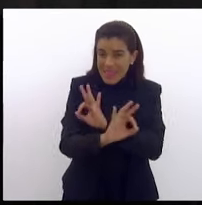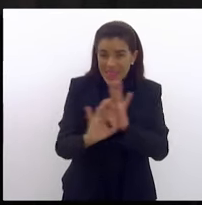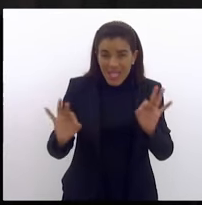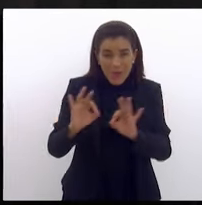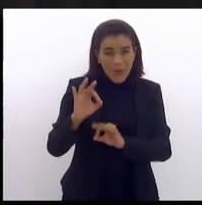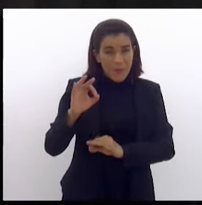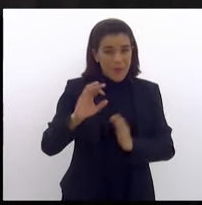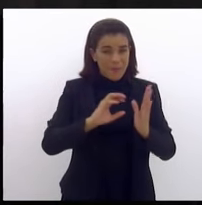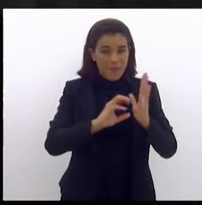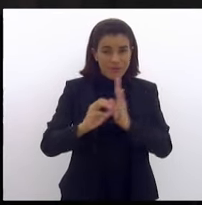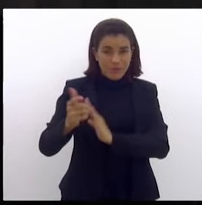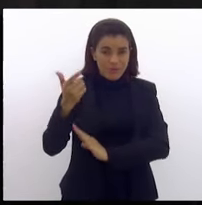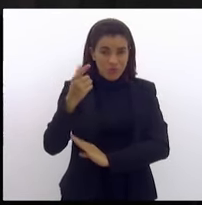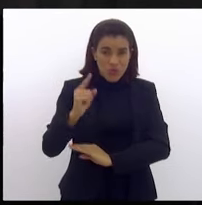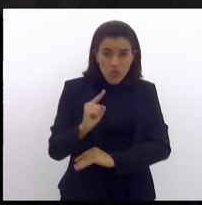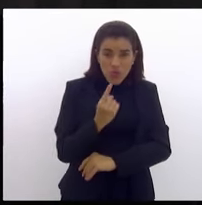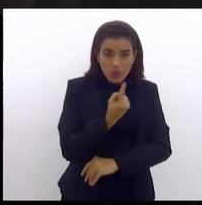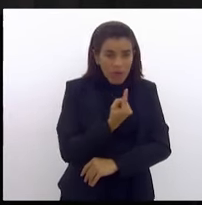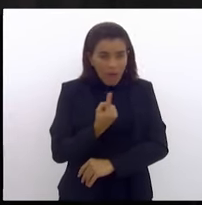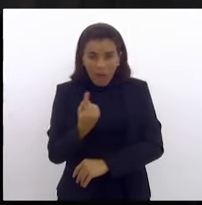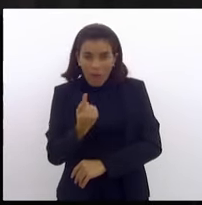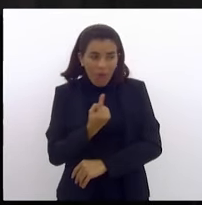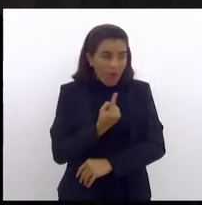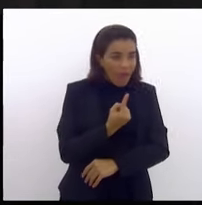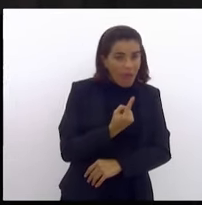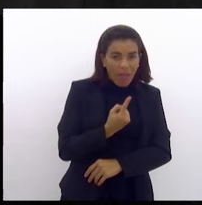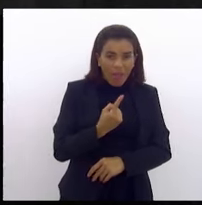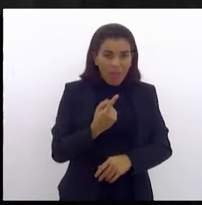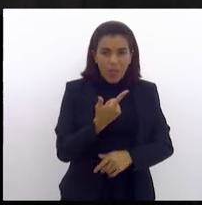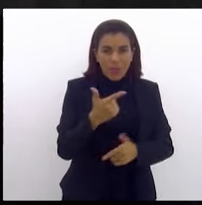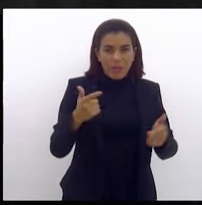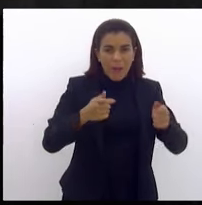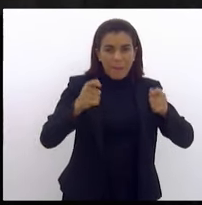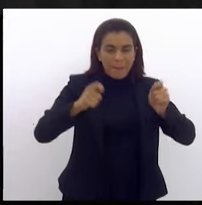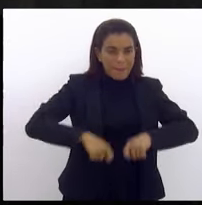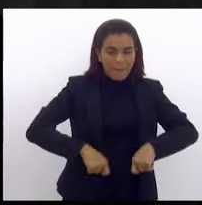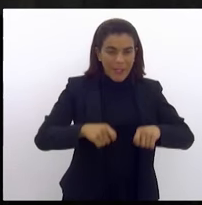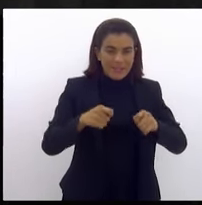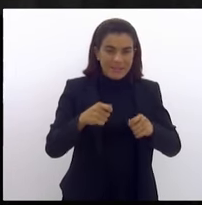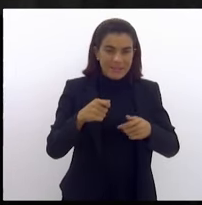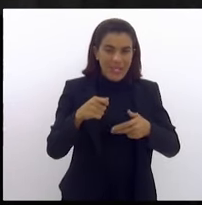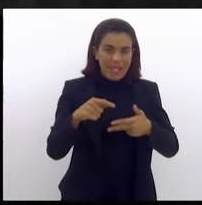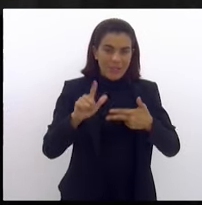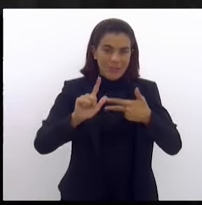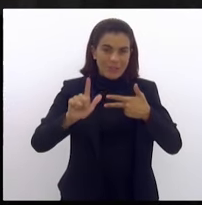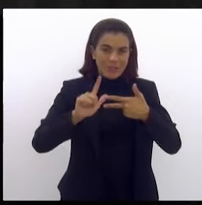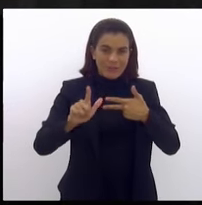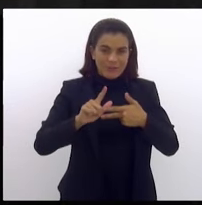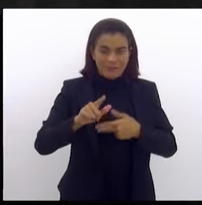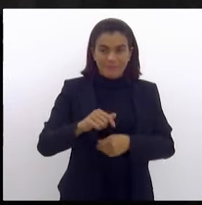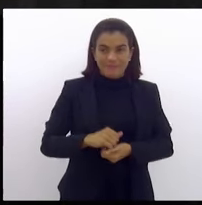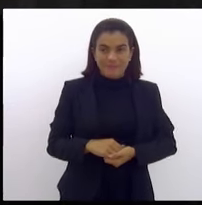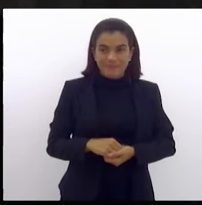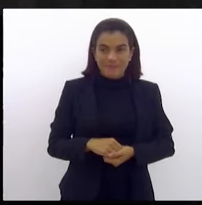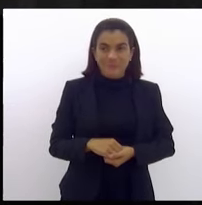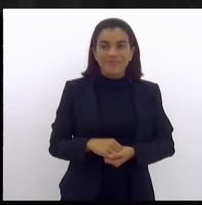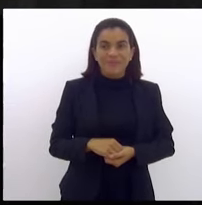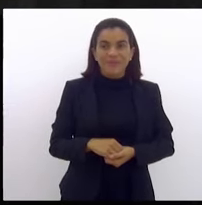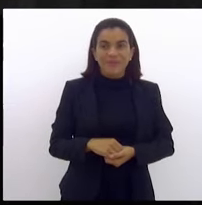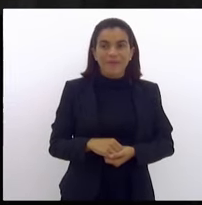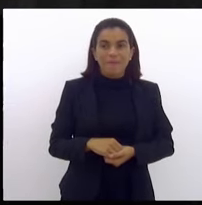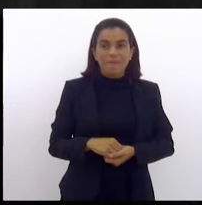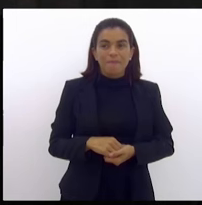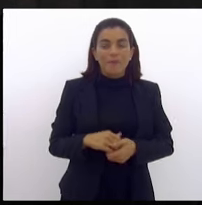político sozinho tem capacidade no poder legislativo de ditar os rumos. Assim, pois, senhor